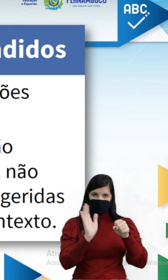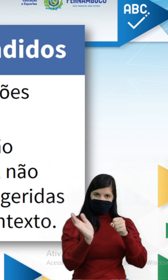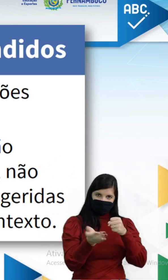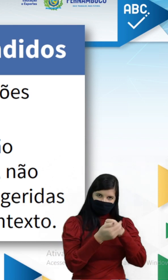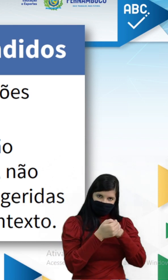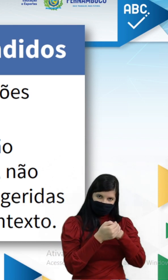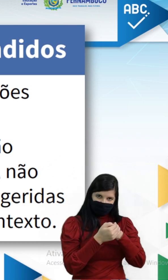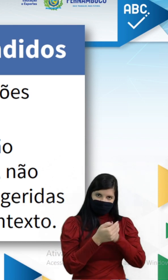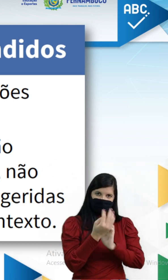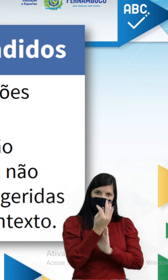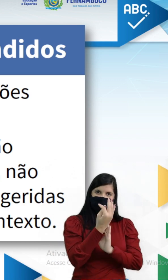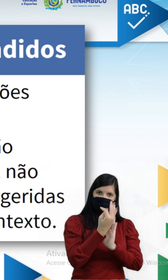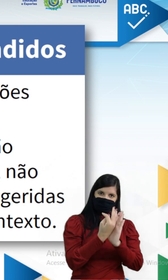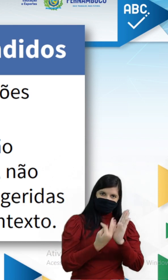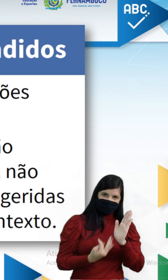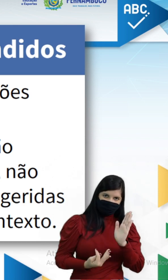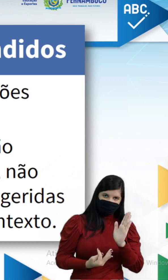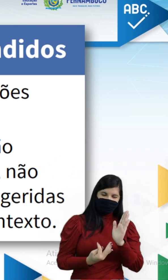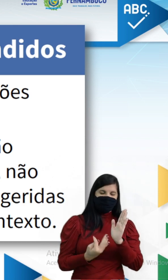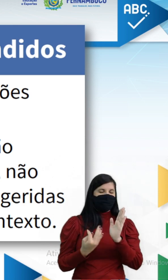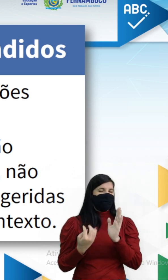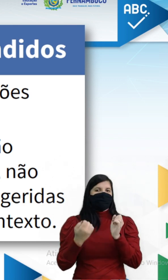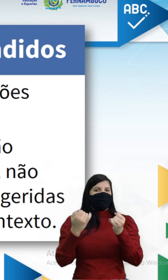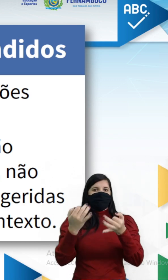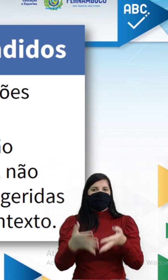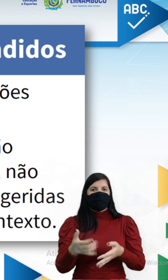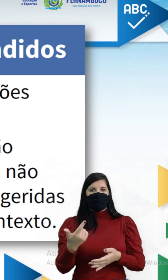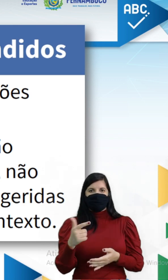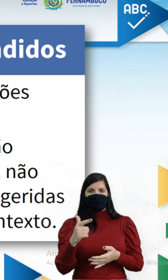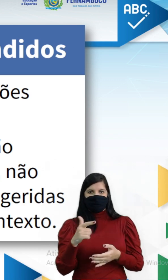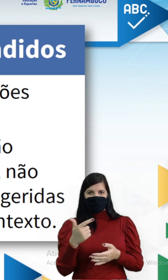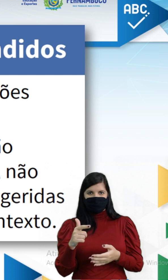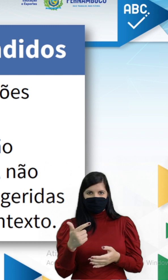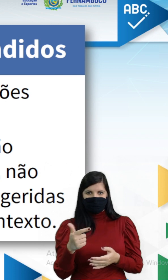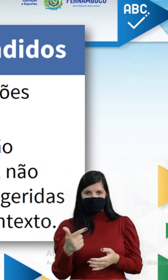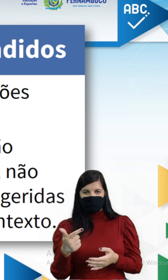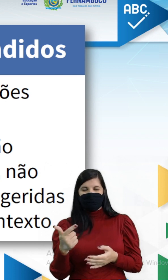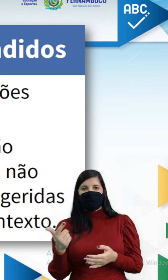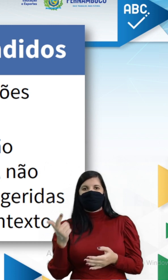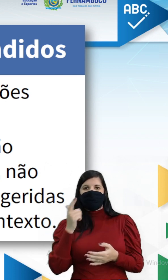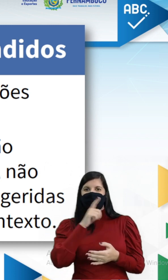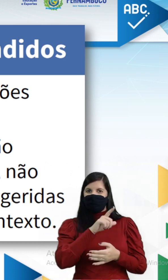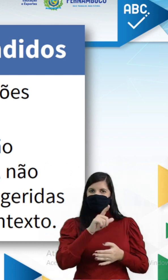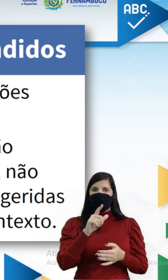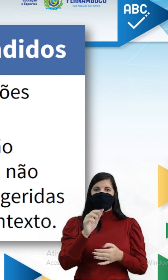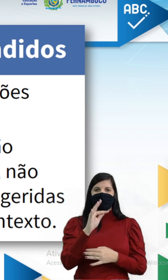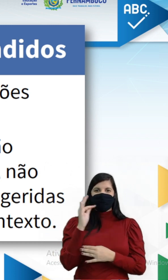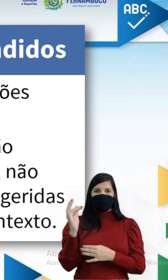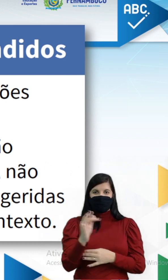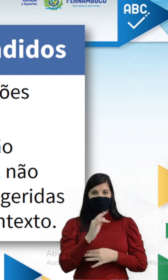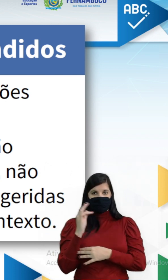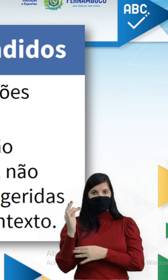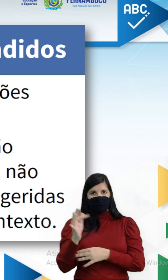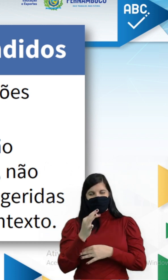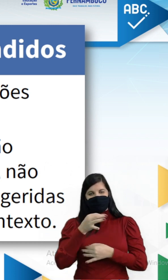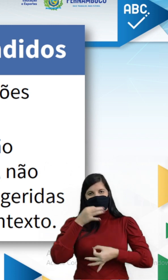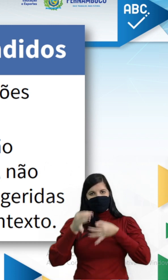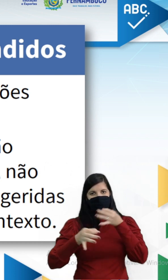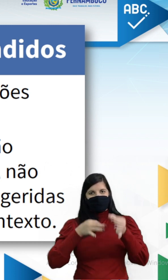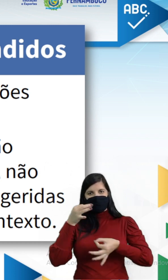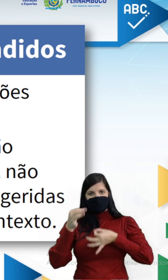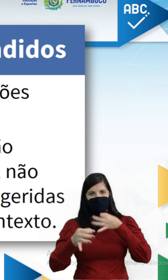implícitas no texto, ou seja, não declaradas diretamente, certo? Mas formalmente elas